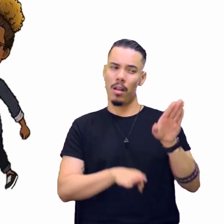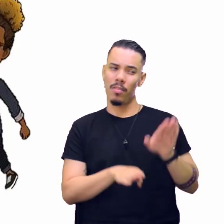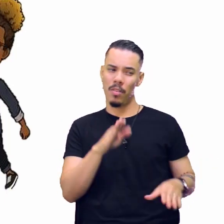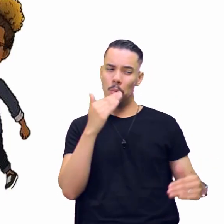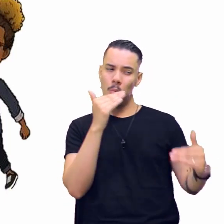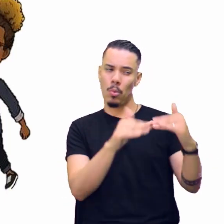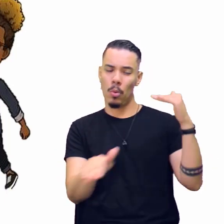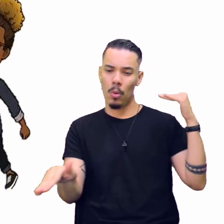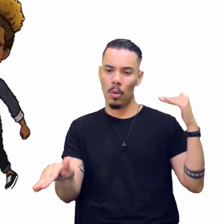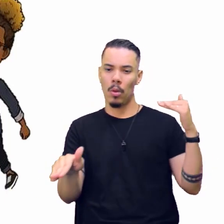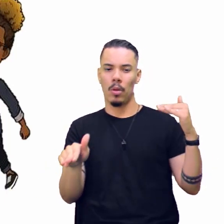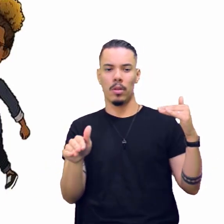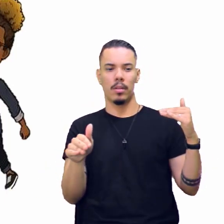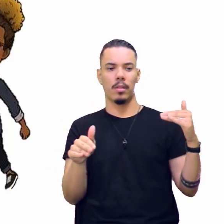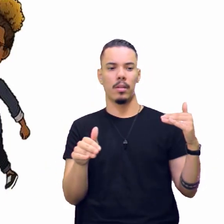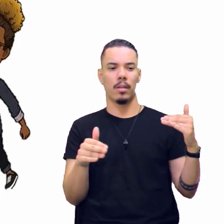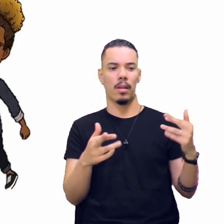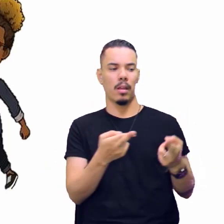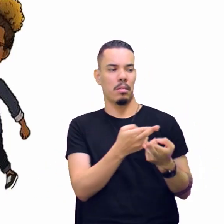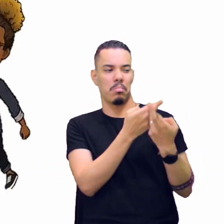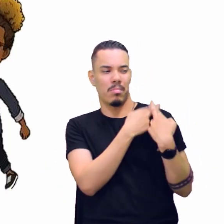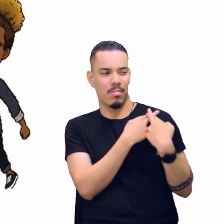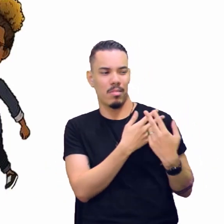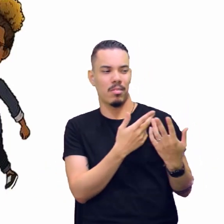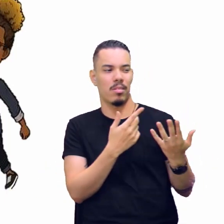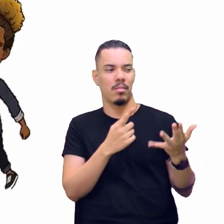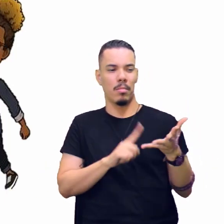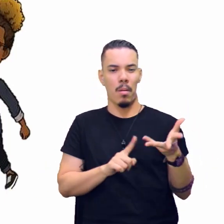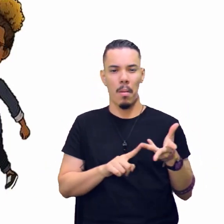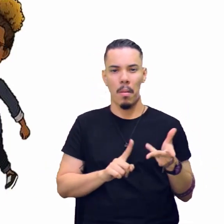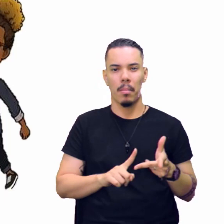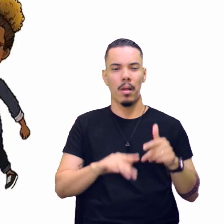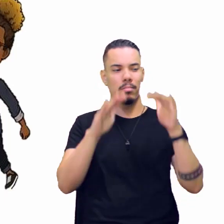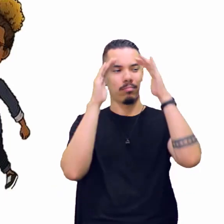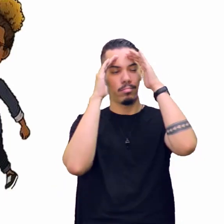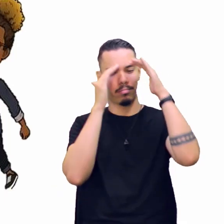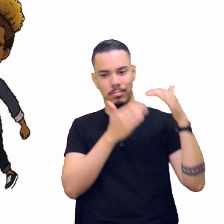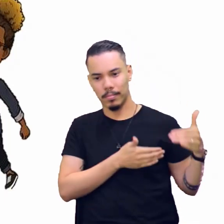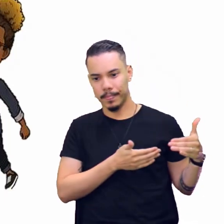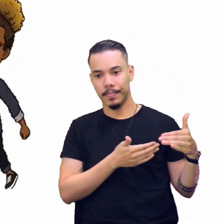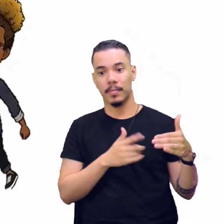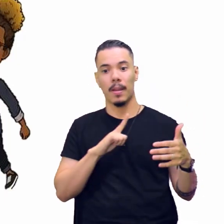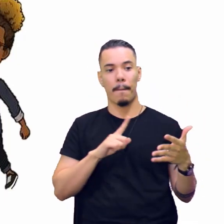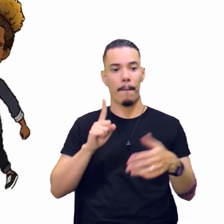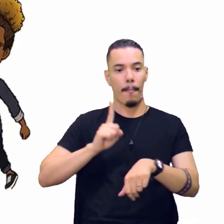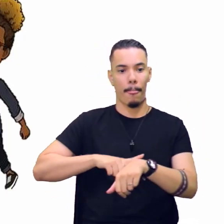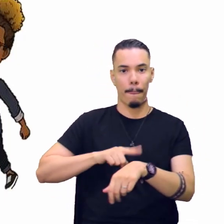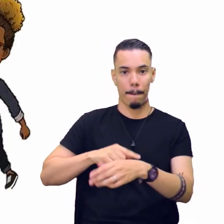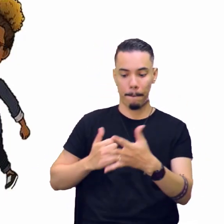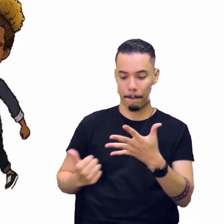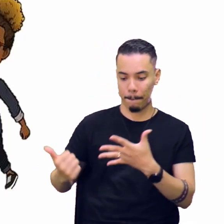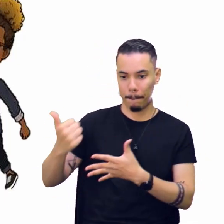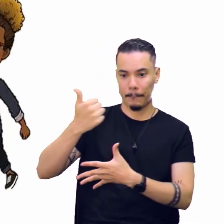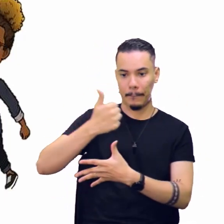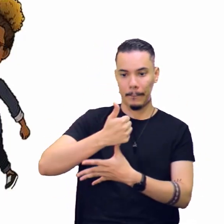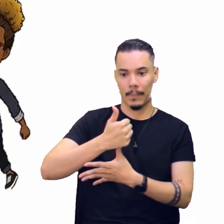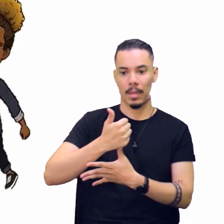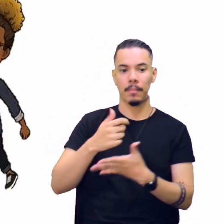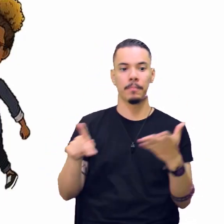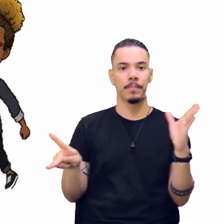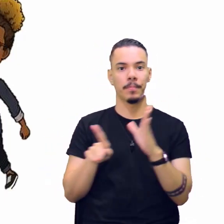respeito, principalmente, respeito e polidez. Trata-se de um momento privilegiado para que se